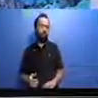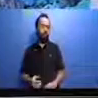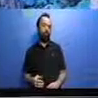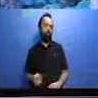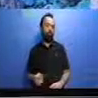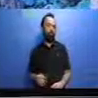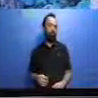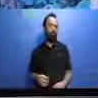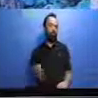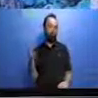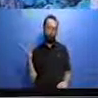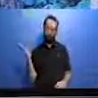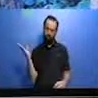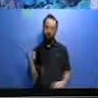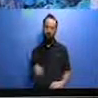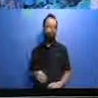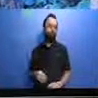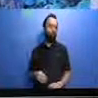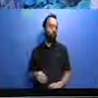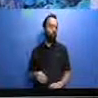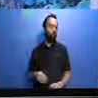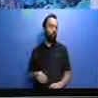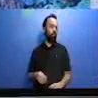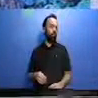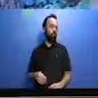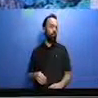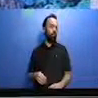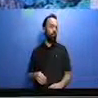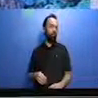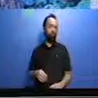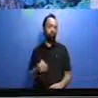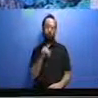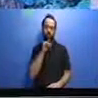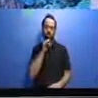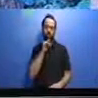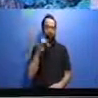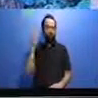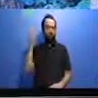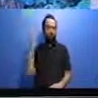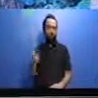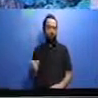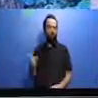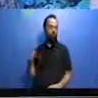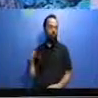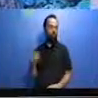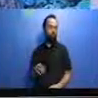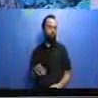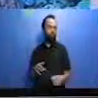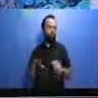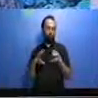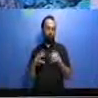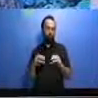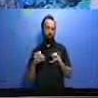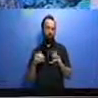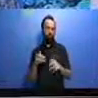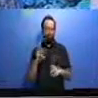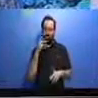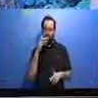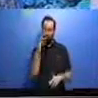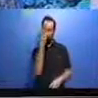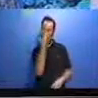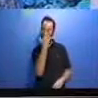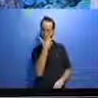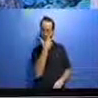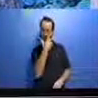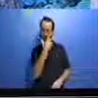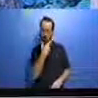capacidades de regeneração que tem na natureza. Como exemplo, eu coloquei 2 esponjas do mar aqui. Essa é uma das mais bonitas,